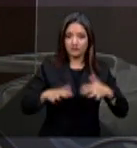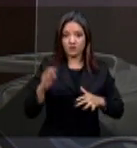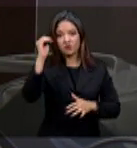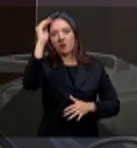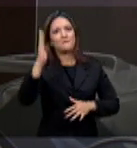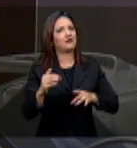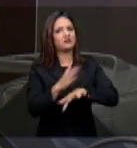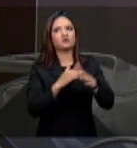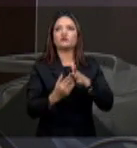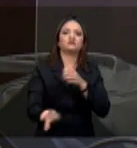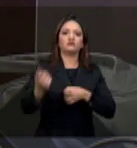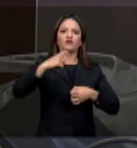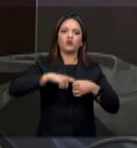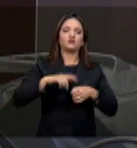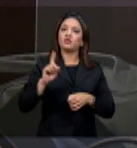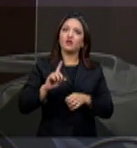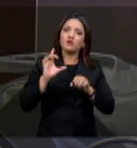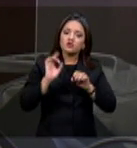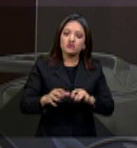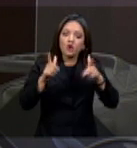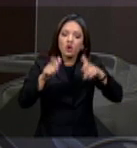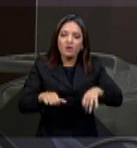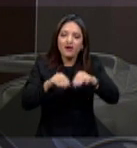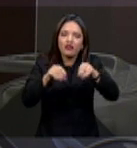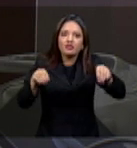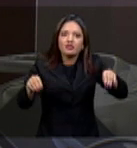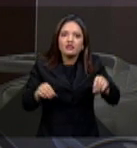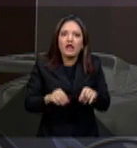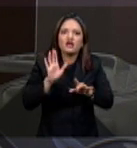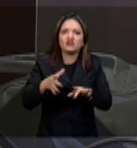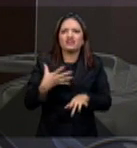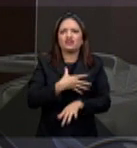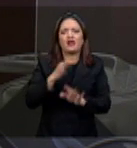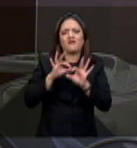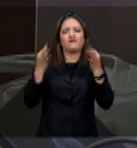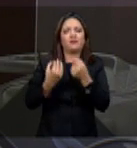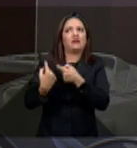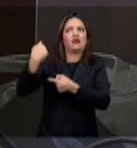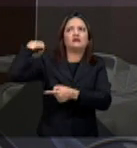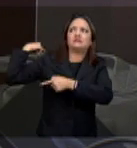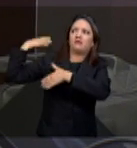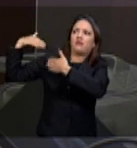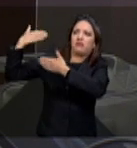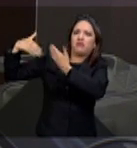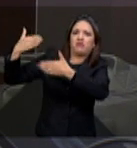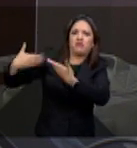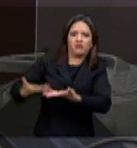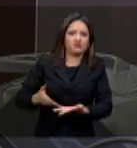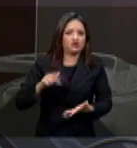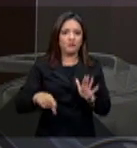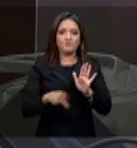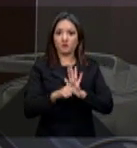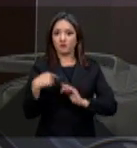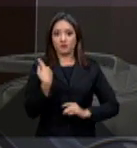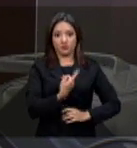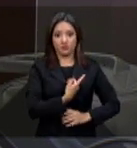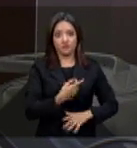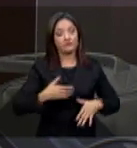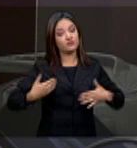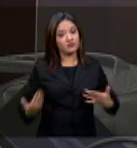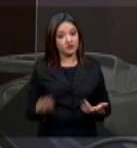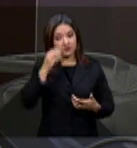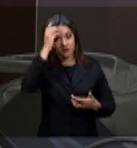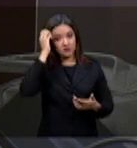de direito, que são nossos territórios ancestrais. Seminário disso, por estas e por outras. A justiça pelo olhar de